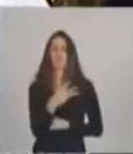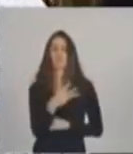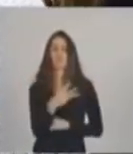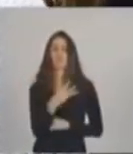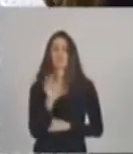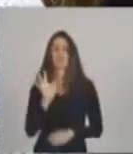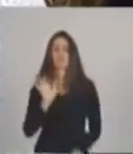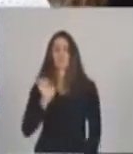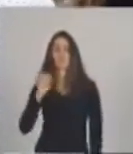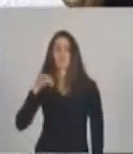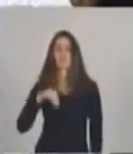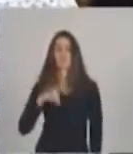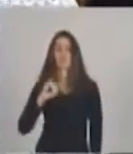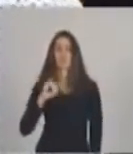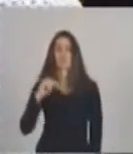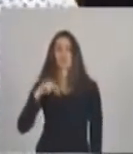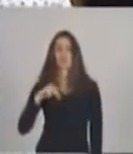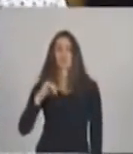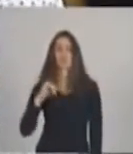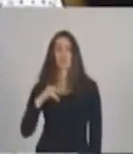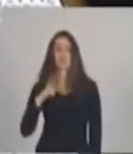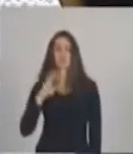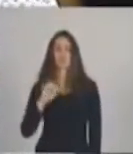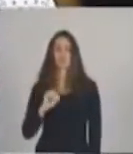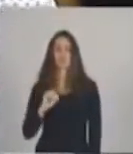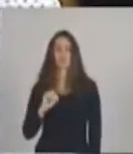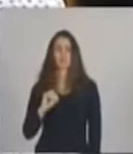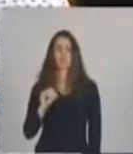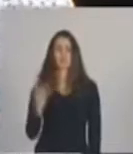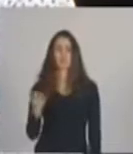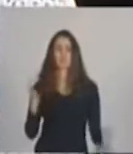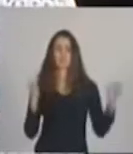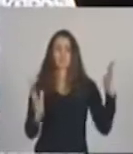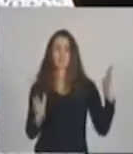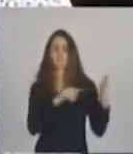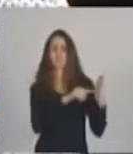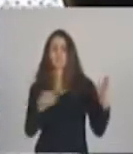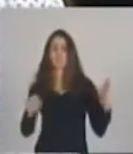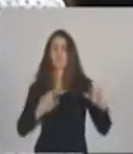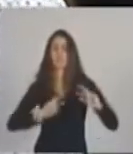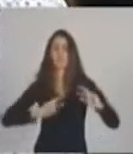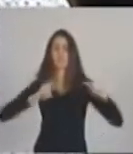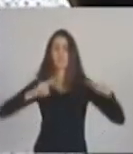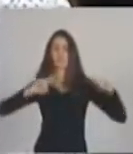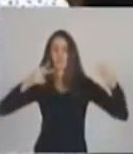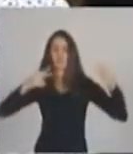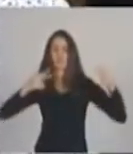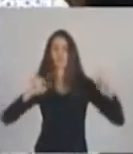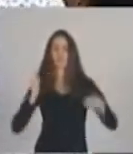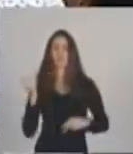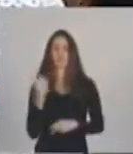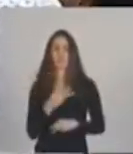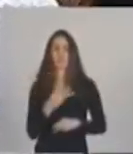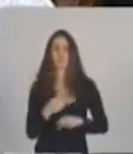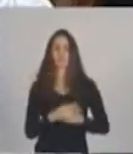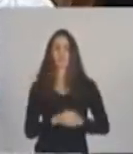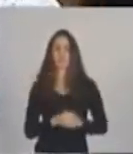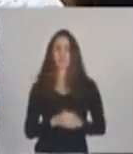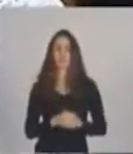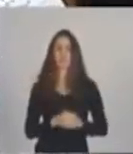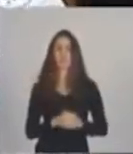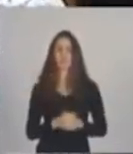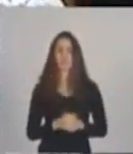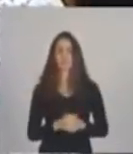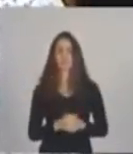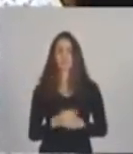ano passado todo nós tivemos 11 ocorrências. Nesse período, nós já temos 13 feminicídios caracterizados,